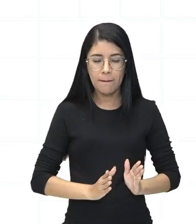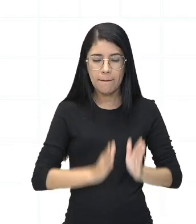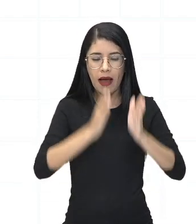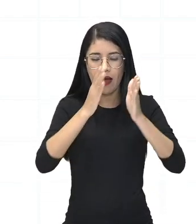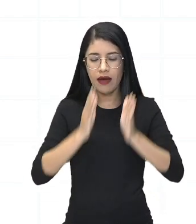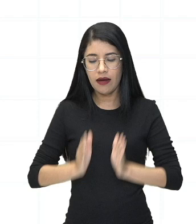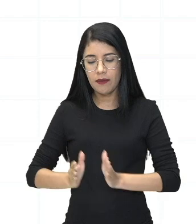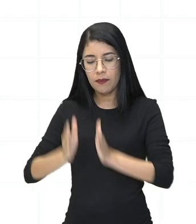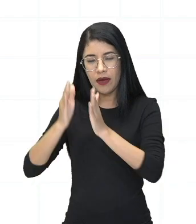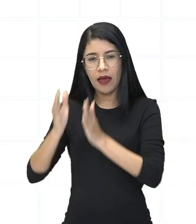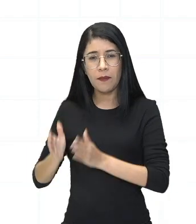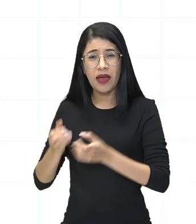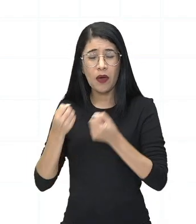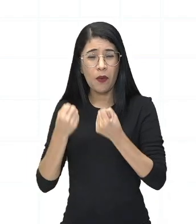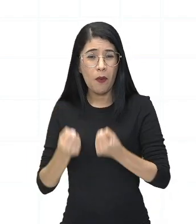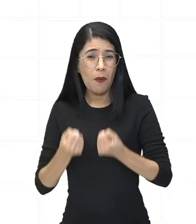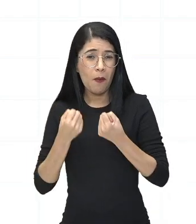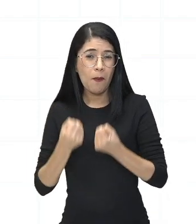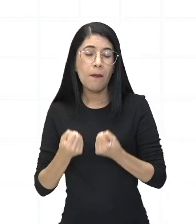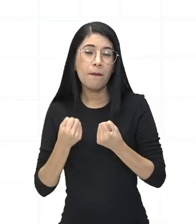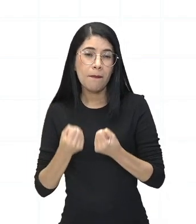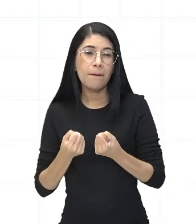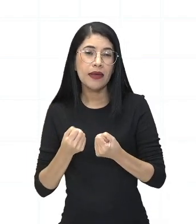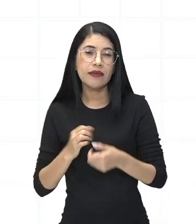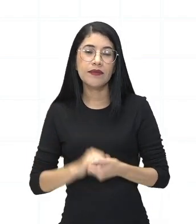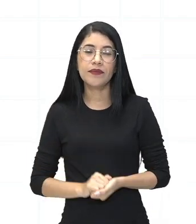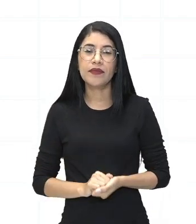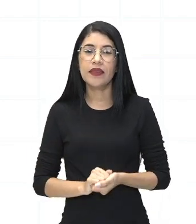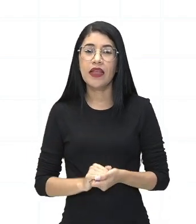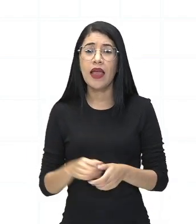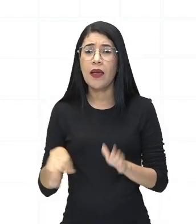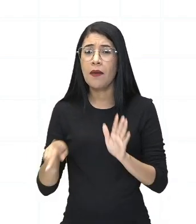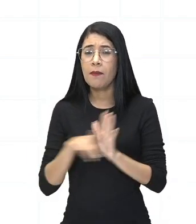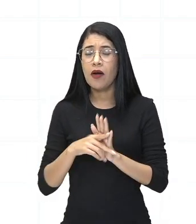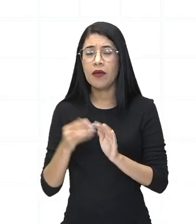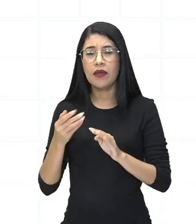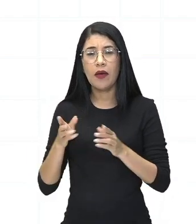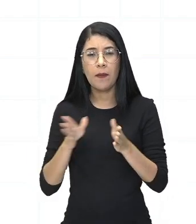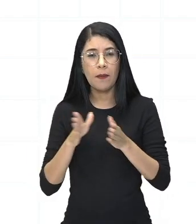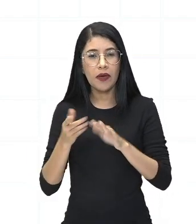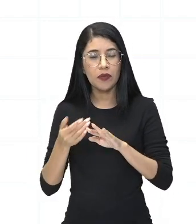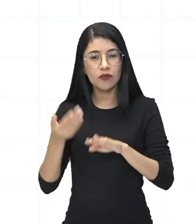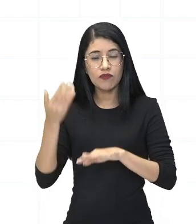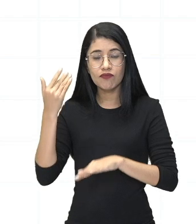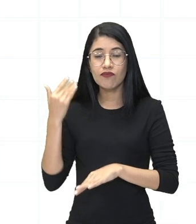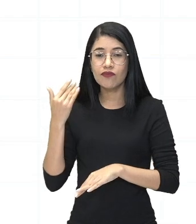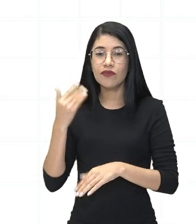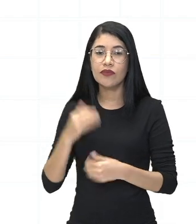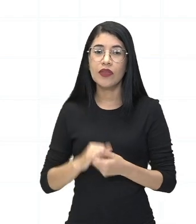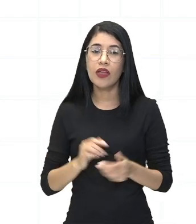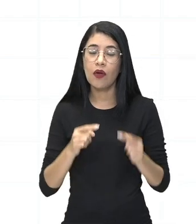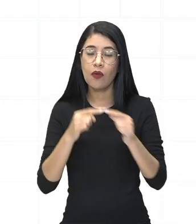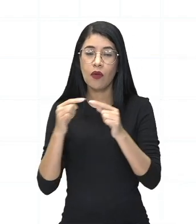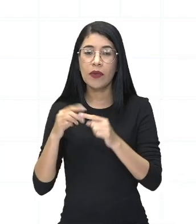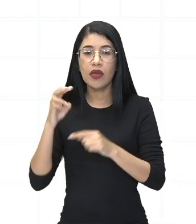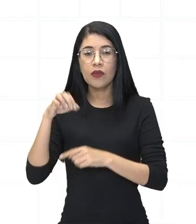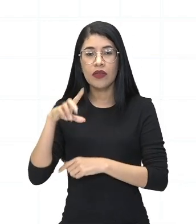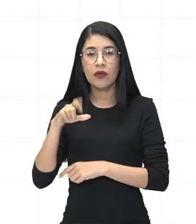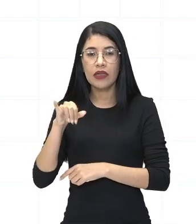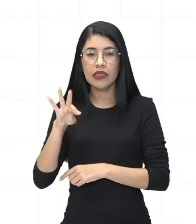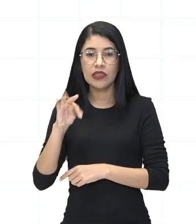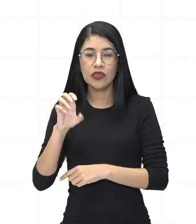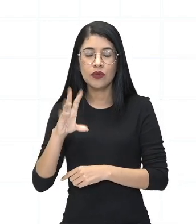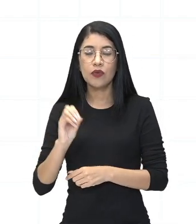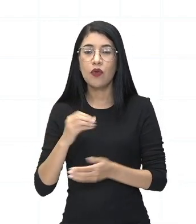pesam toneladas. Essas construções são típicas de povos da pré-história, correspondente ao período neolítico,